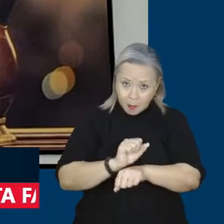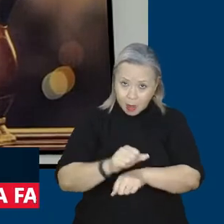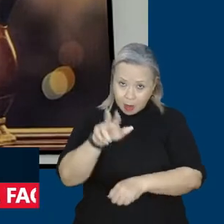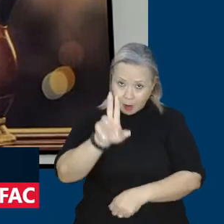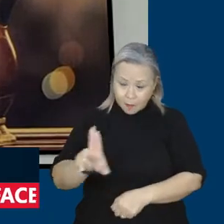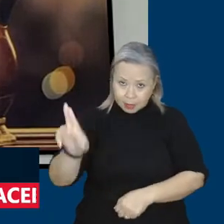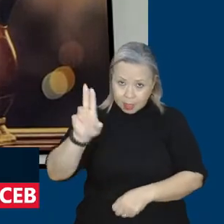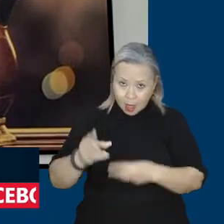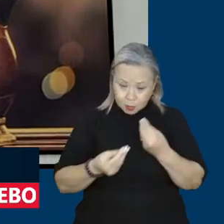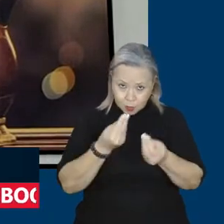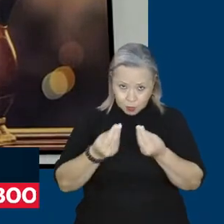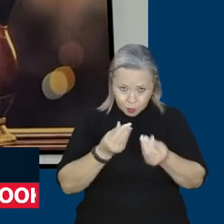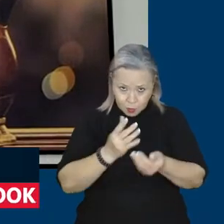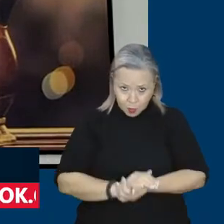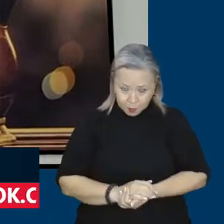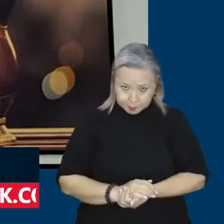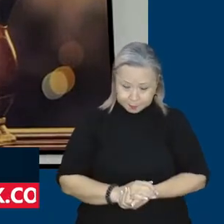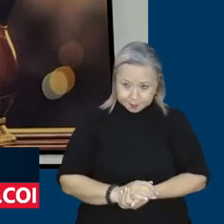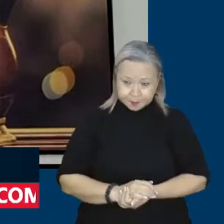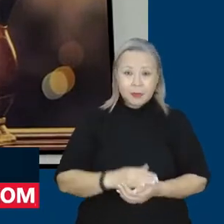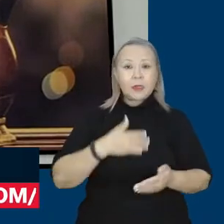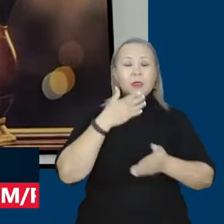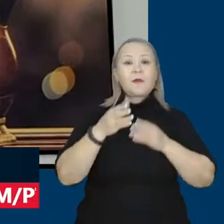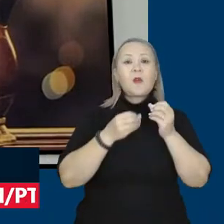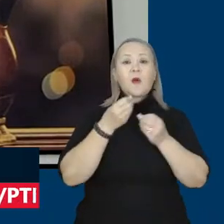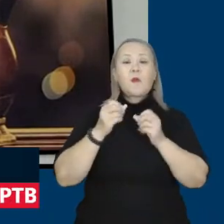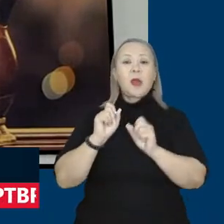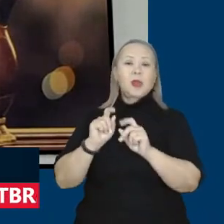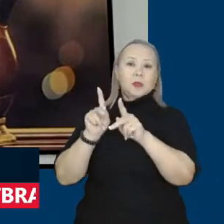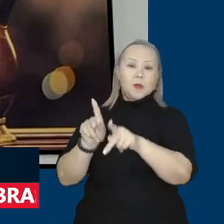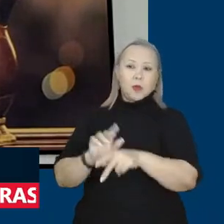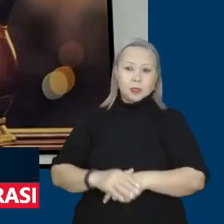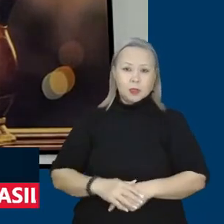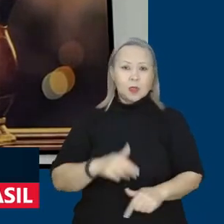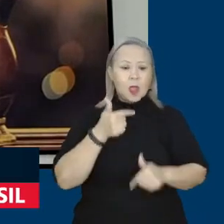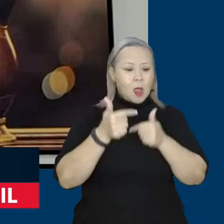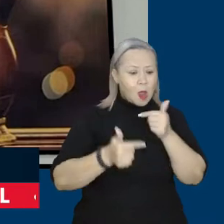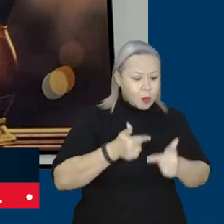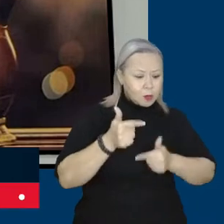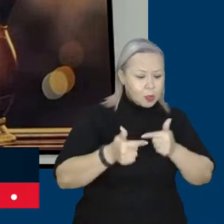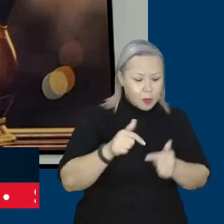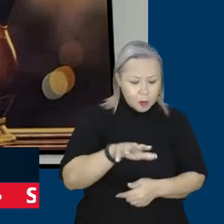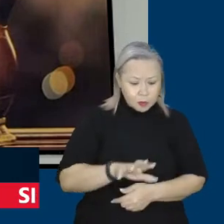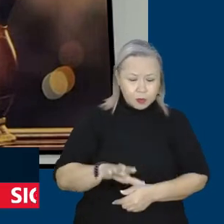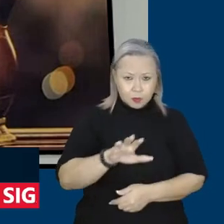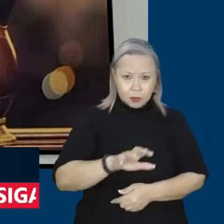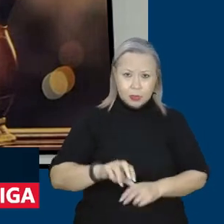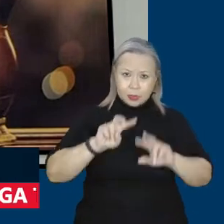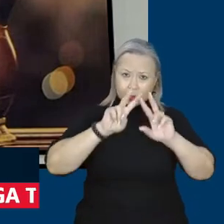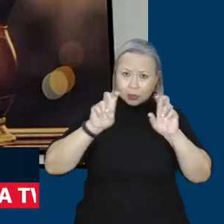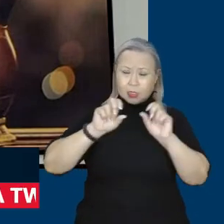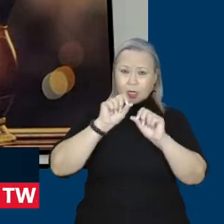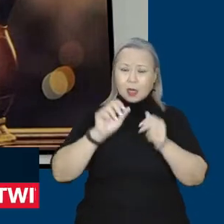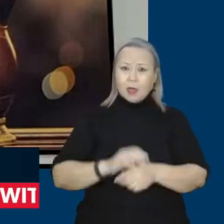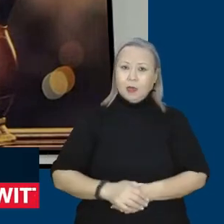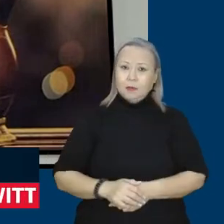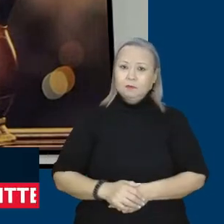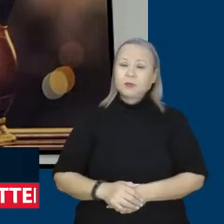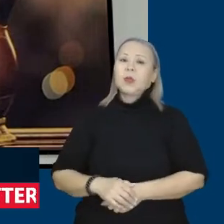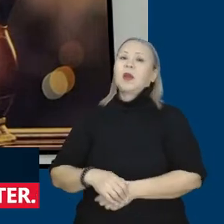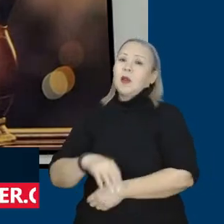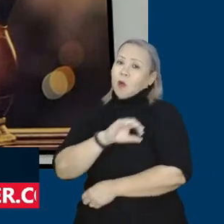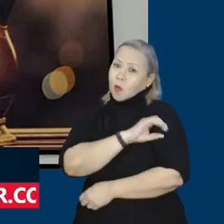Olha você lembrou bem dos aposentados coisa eu trabalho muito nessa área até presidir a CPI da